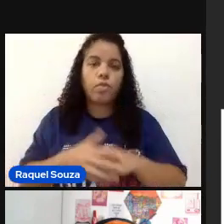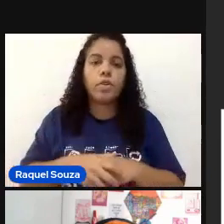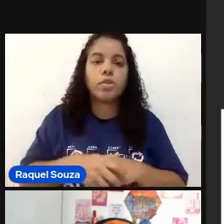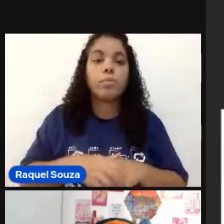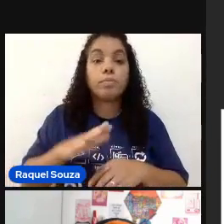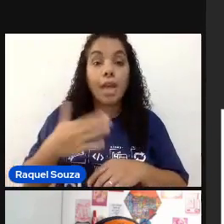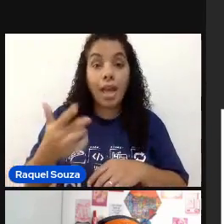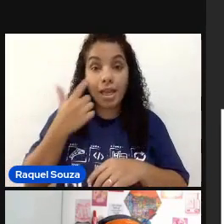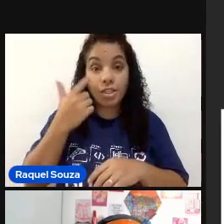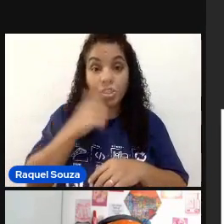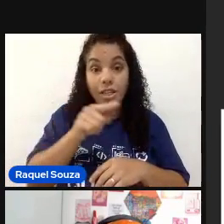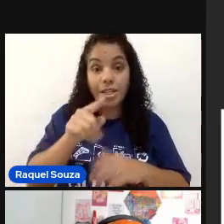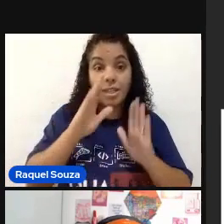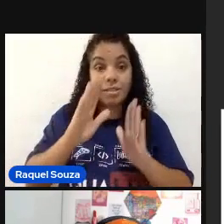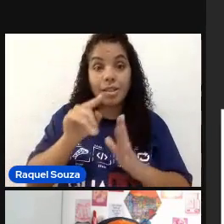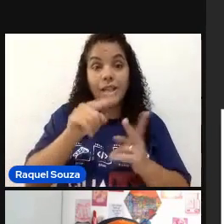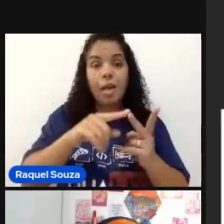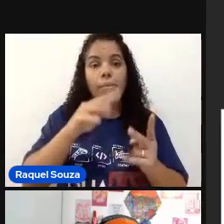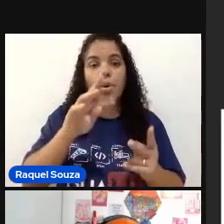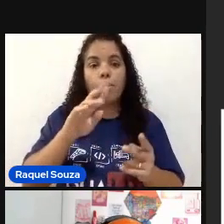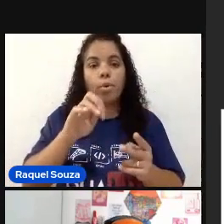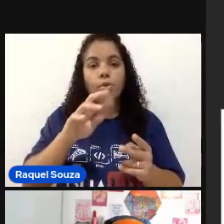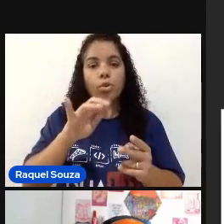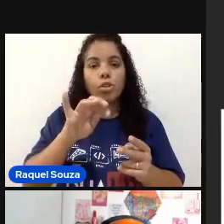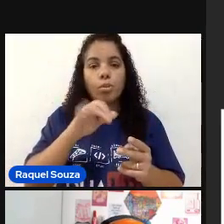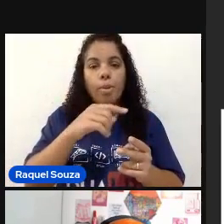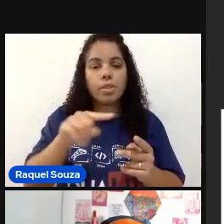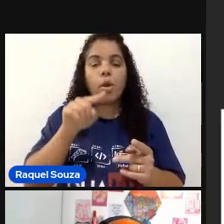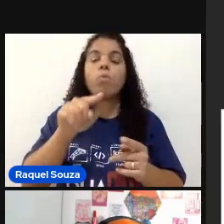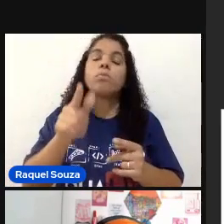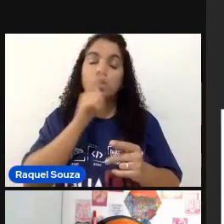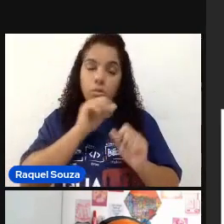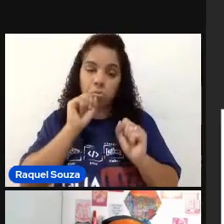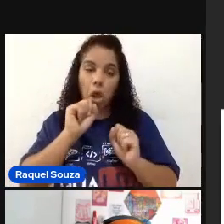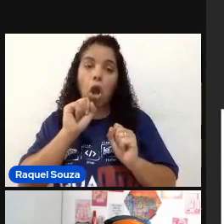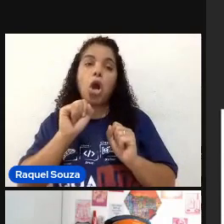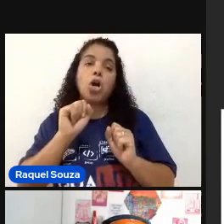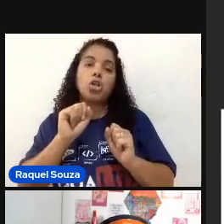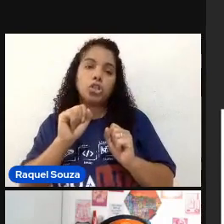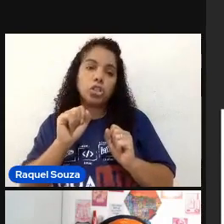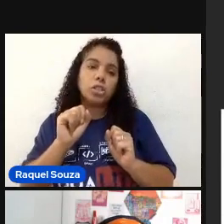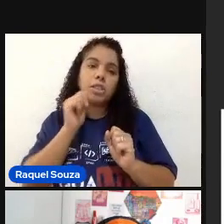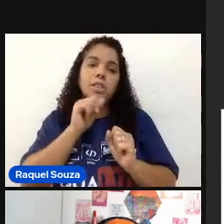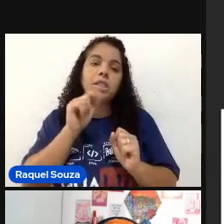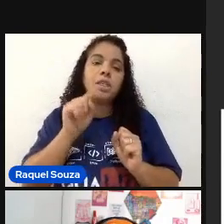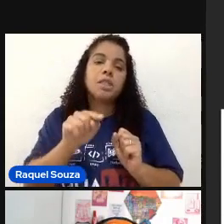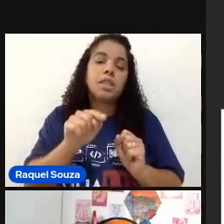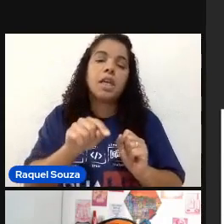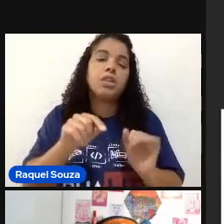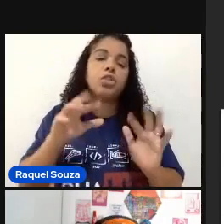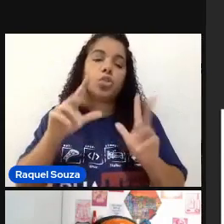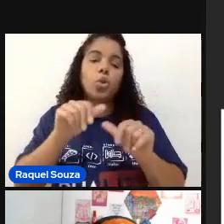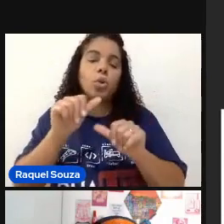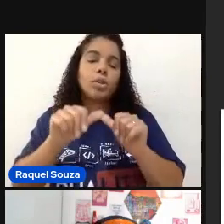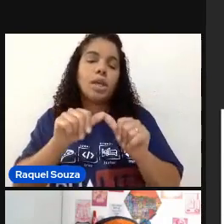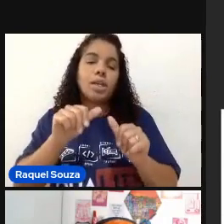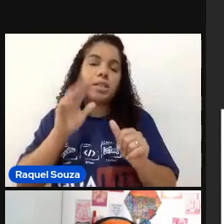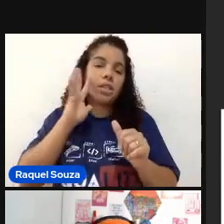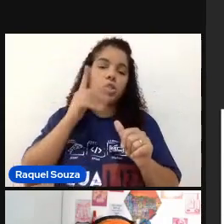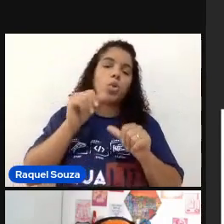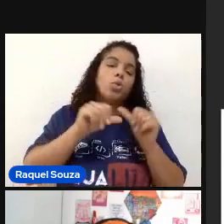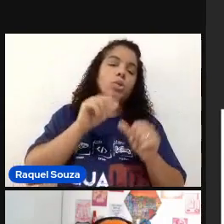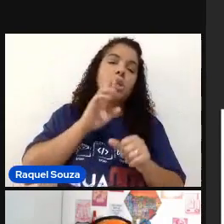chega nessa etapa de prototipação, que aí a gente pode tanto estar saindo toda essa solução